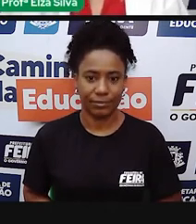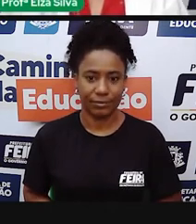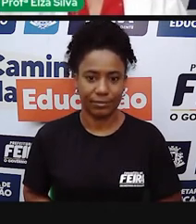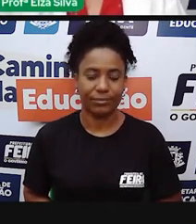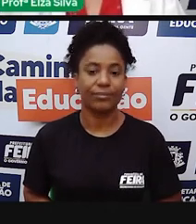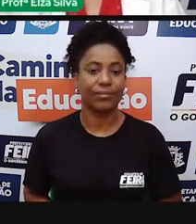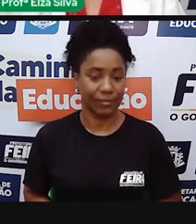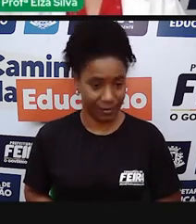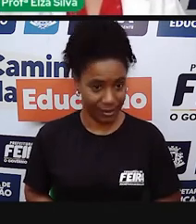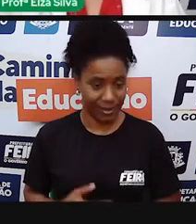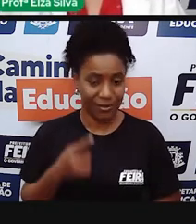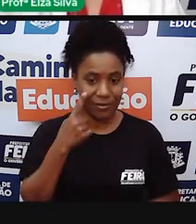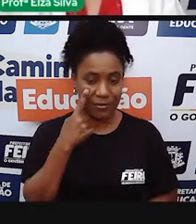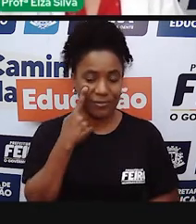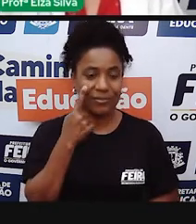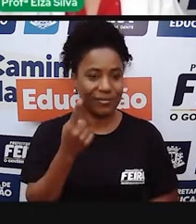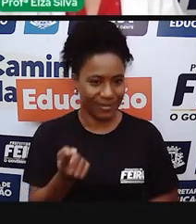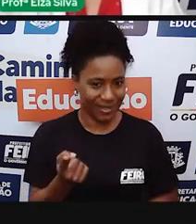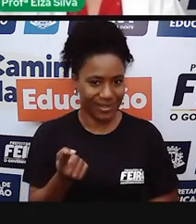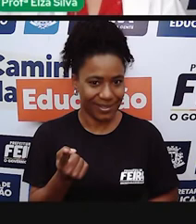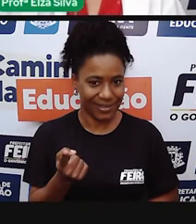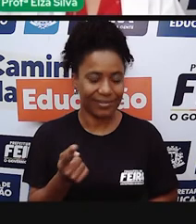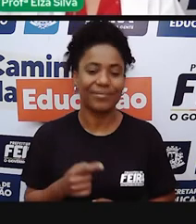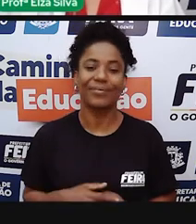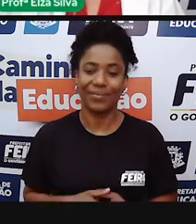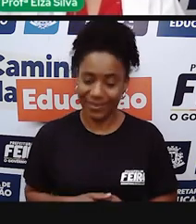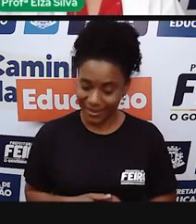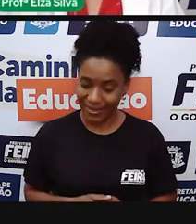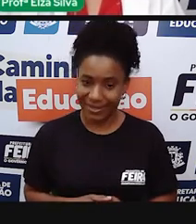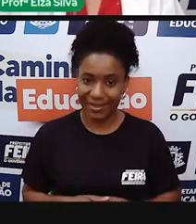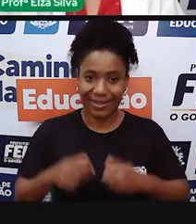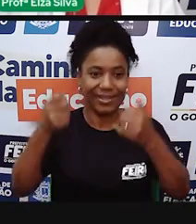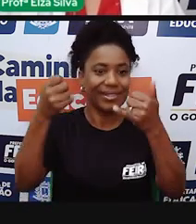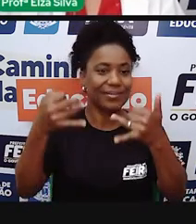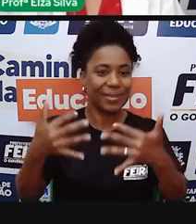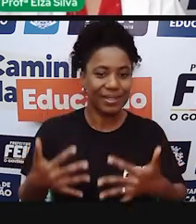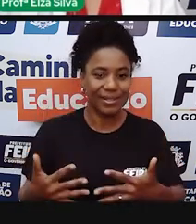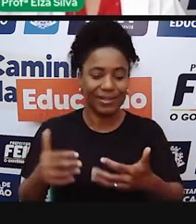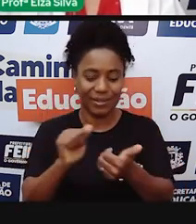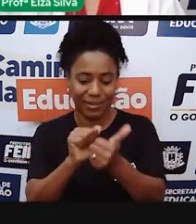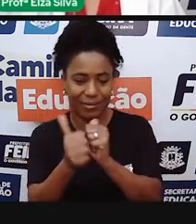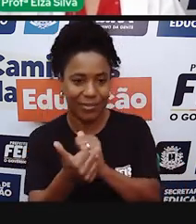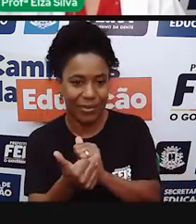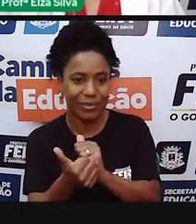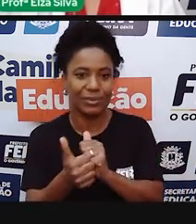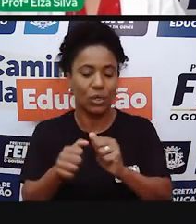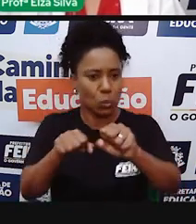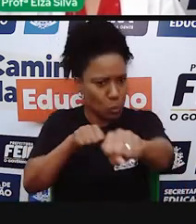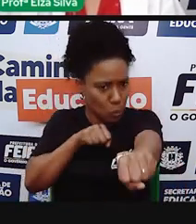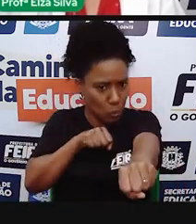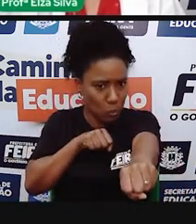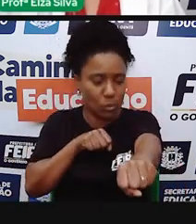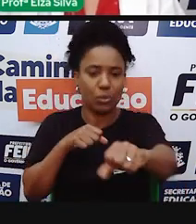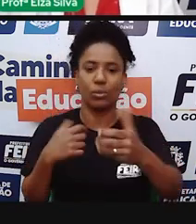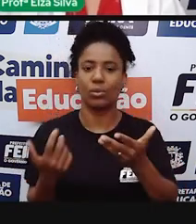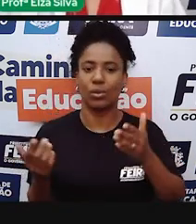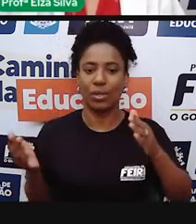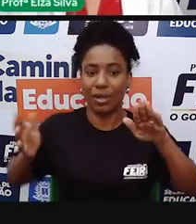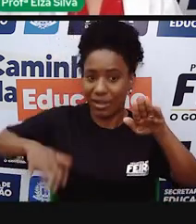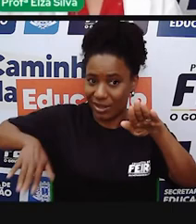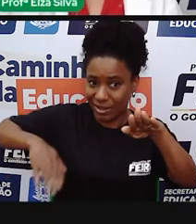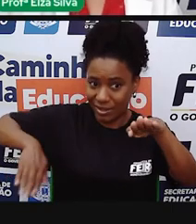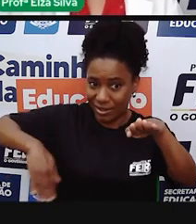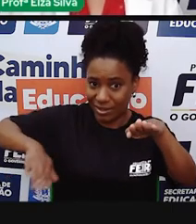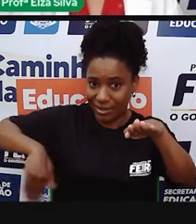Então, nós temos as expressões que se referem aos esportes, né? Judô, natação, em forma